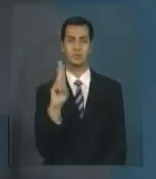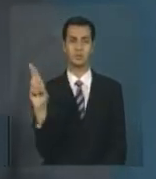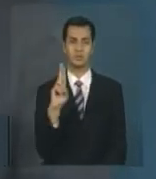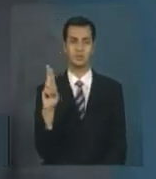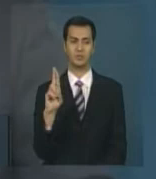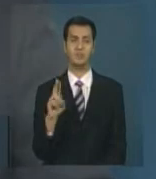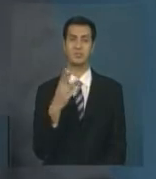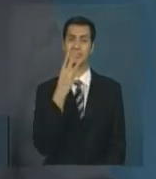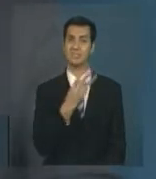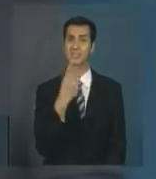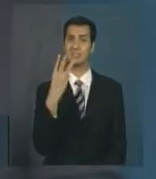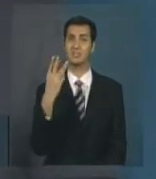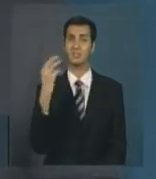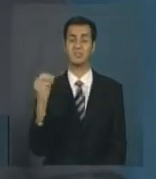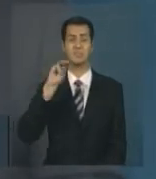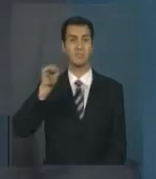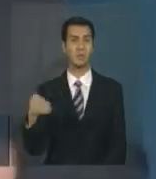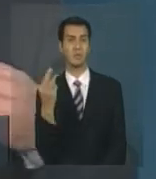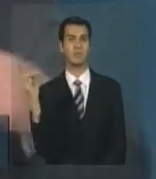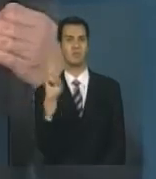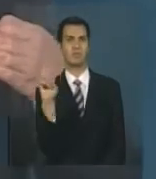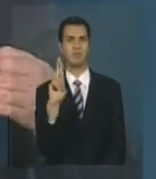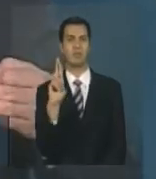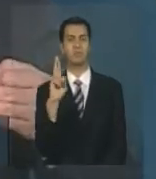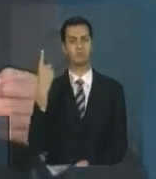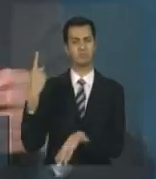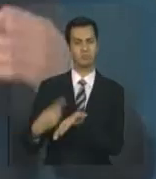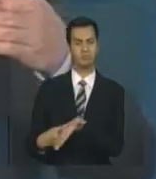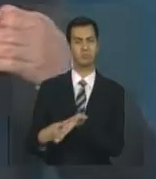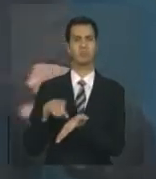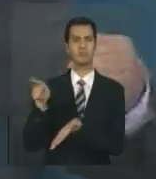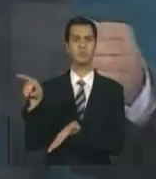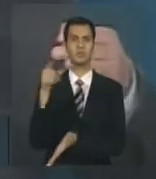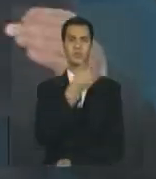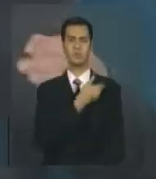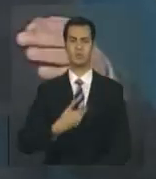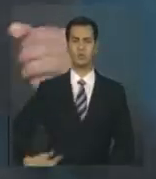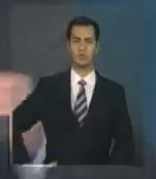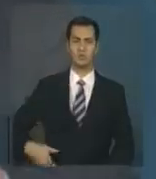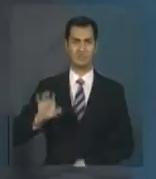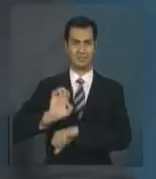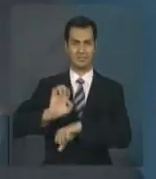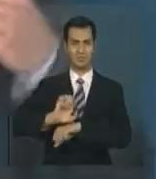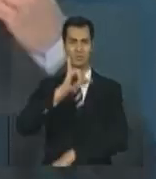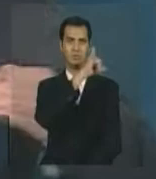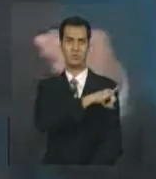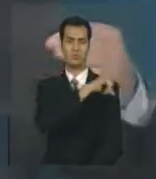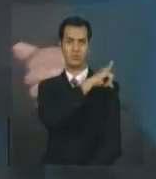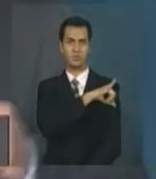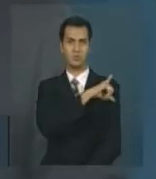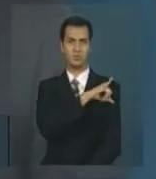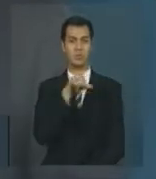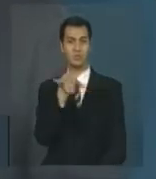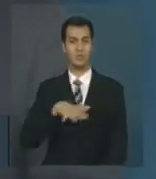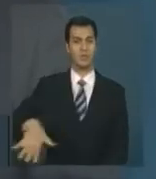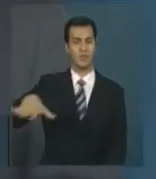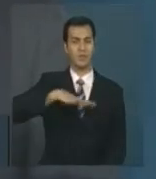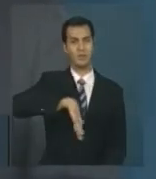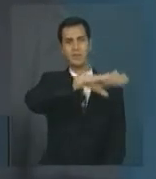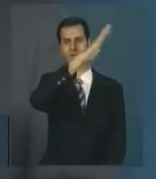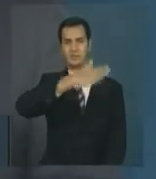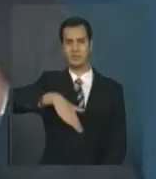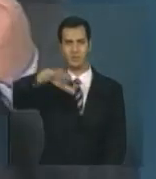330 milhões de reais para obras de prevenção no governo do estado do Rio de Janeiro, na região